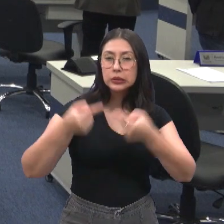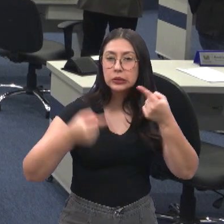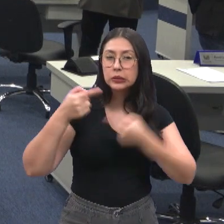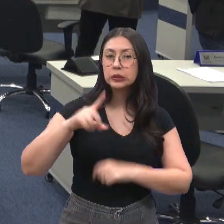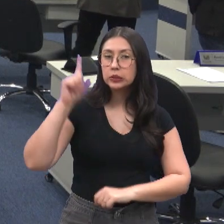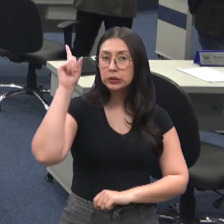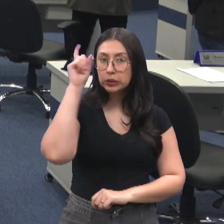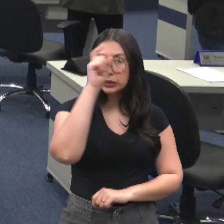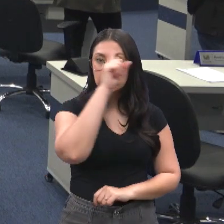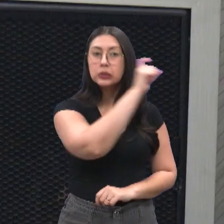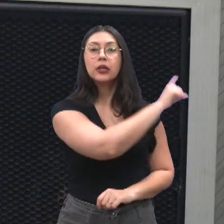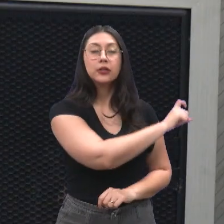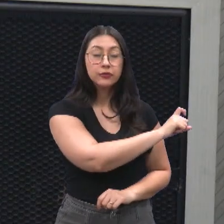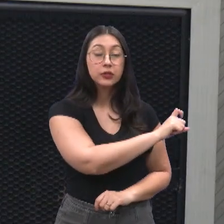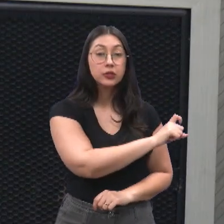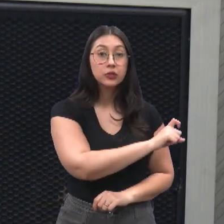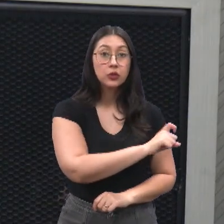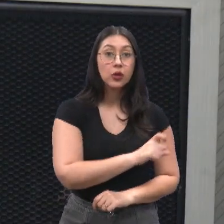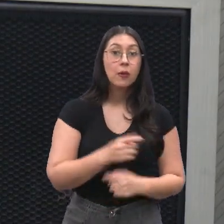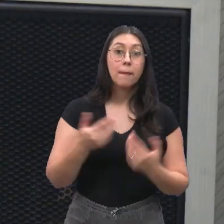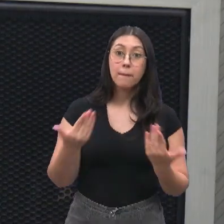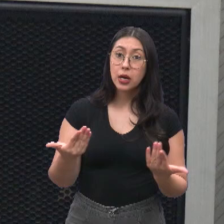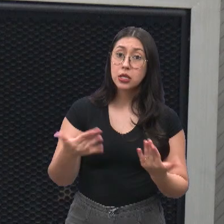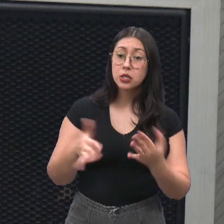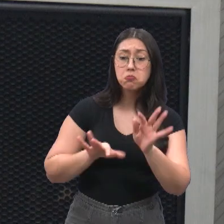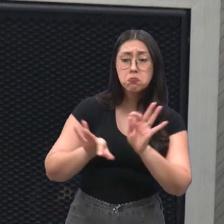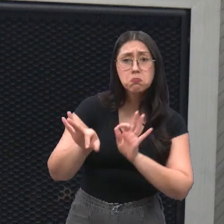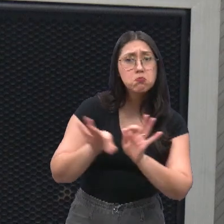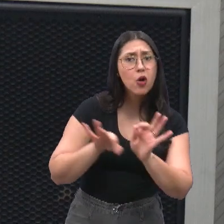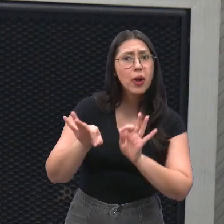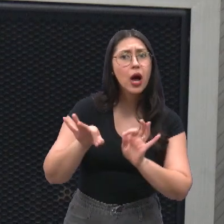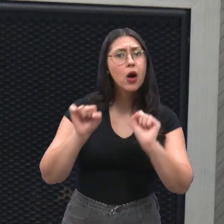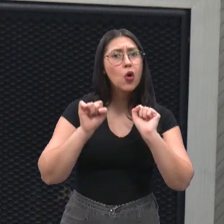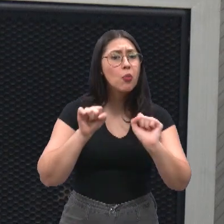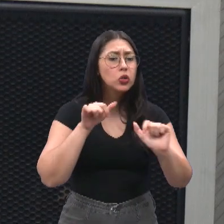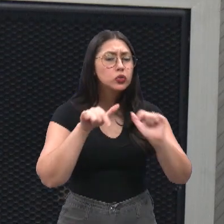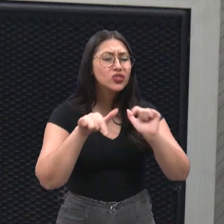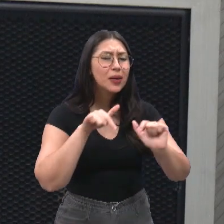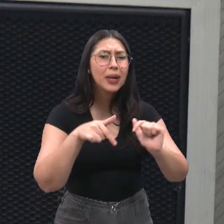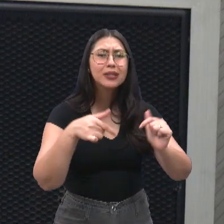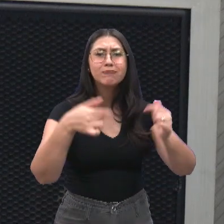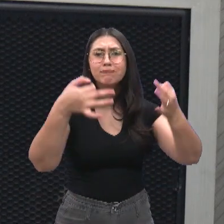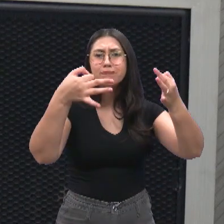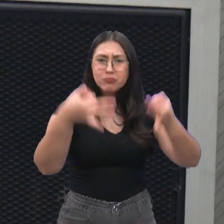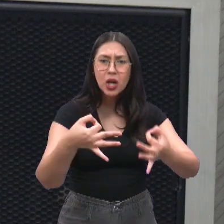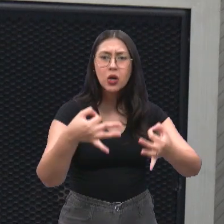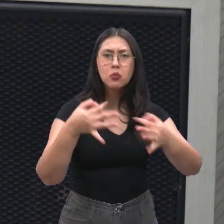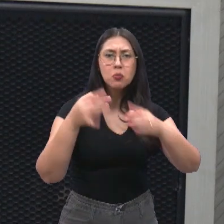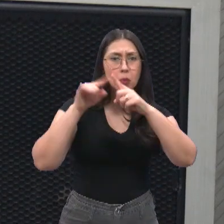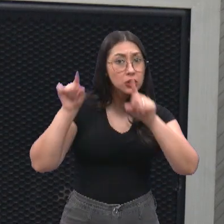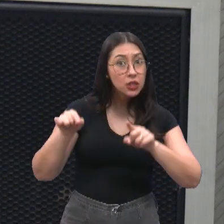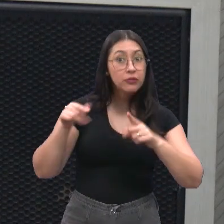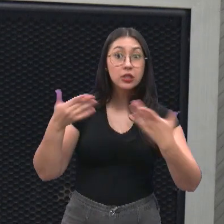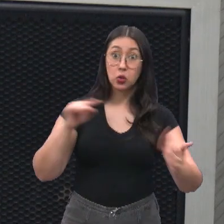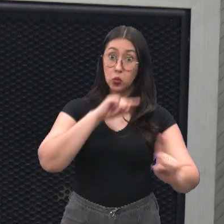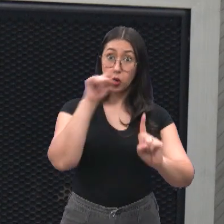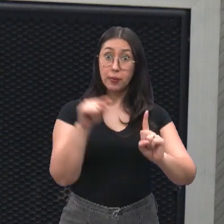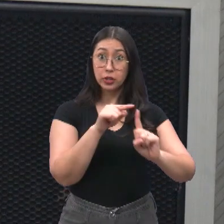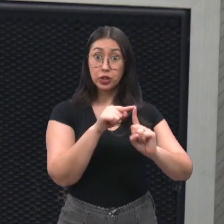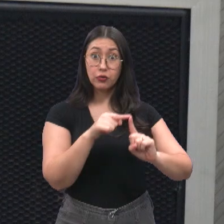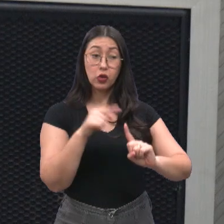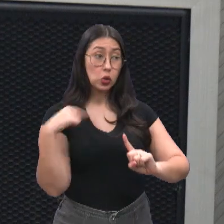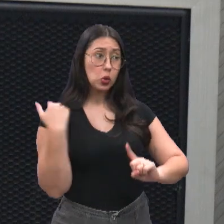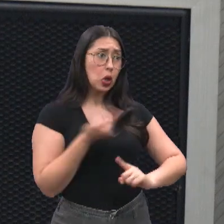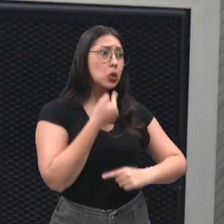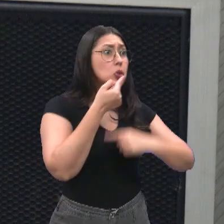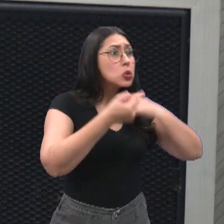polêmicas e, uma vez organizado, pode prestar um bom serviço a todos os servidores. E esse é o objetivo, que eles esclareçam a todos nós,